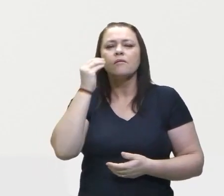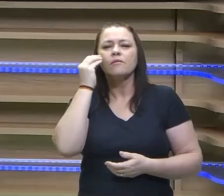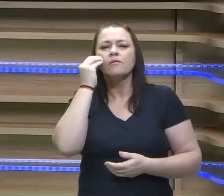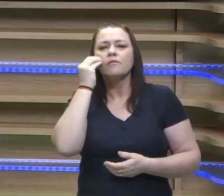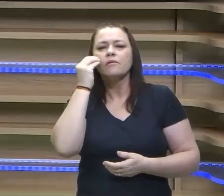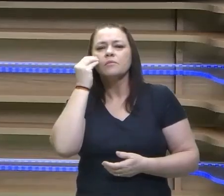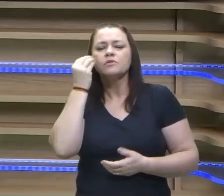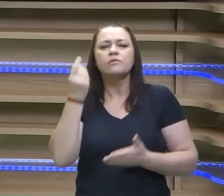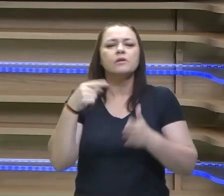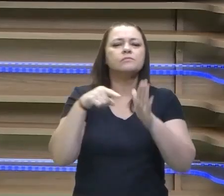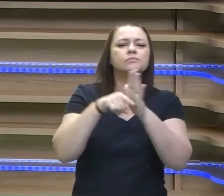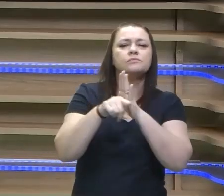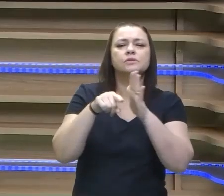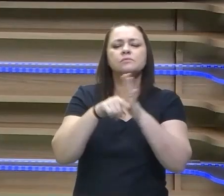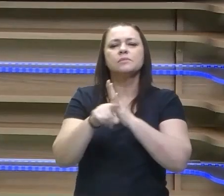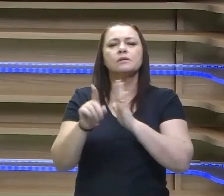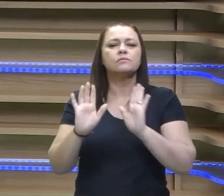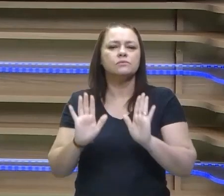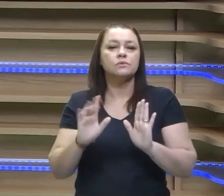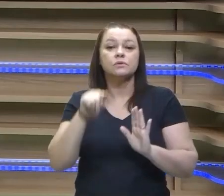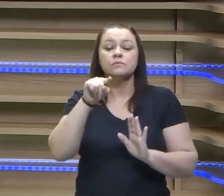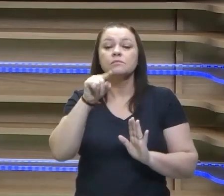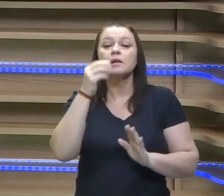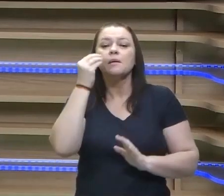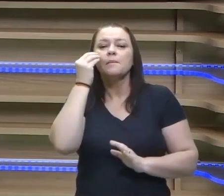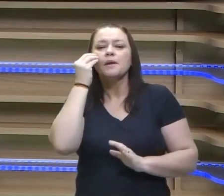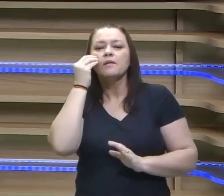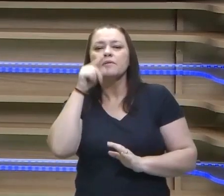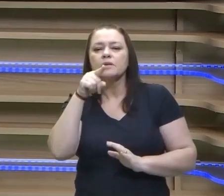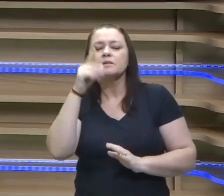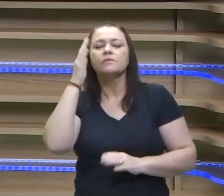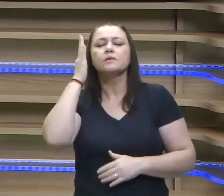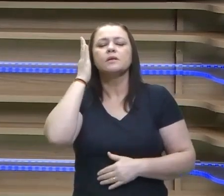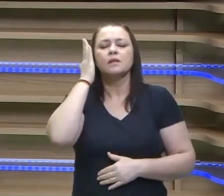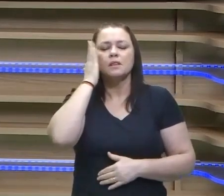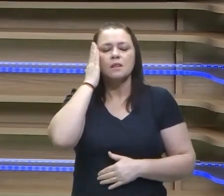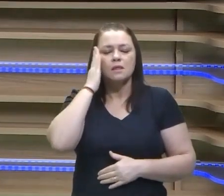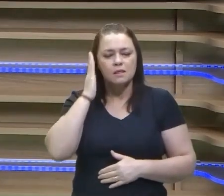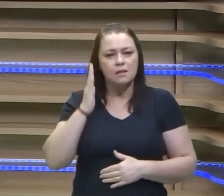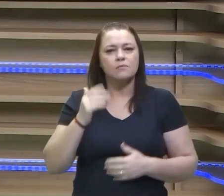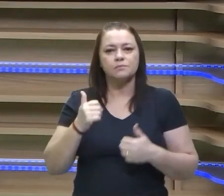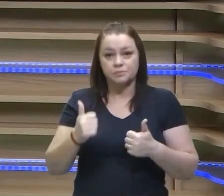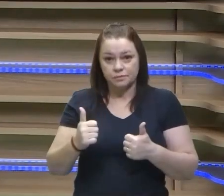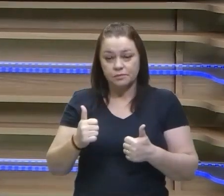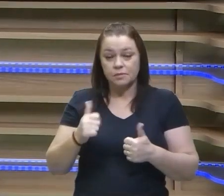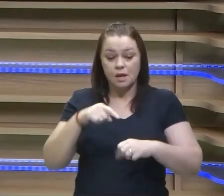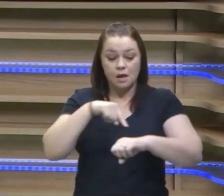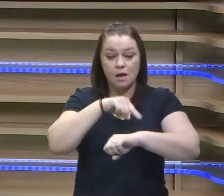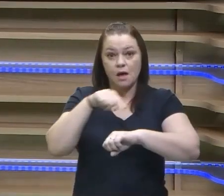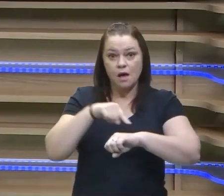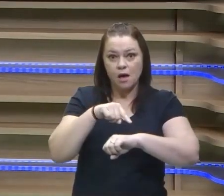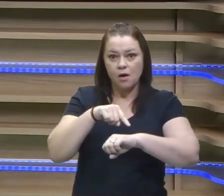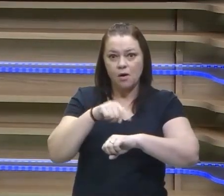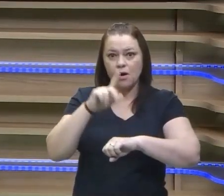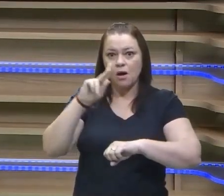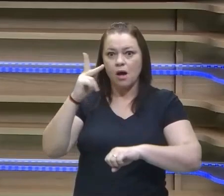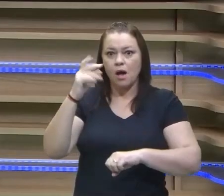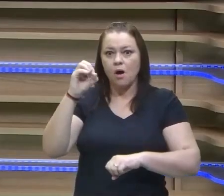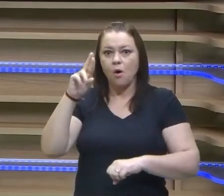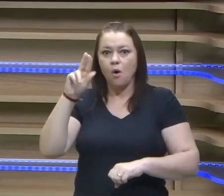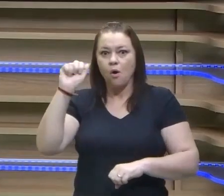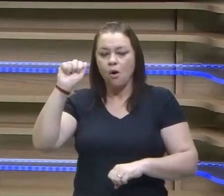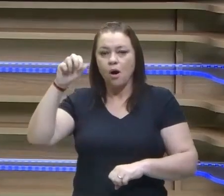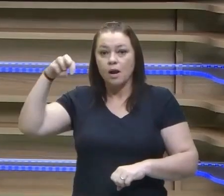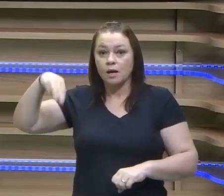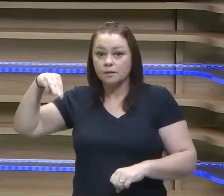uma perguntinha assim, que é para você ver se você entendeu hora e minutos. Vamos lá?